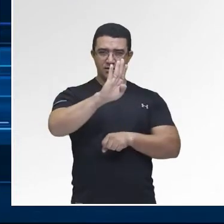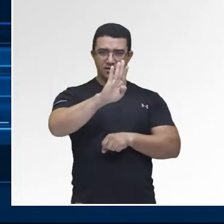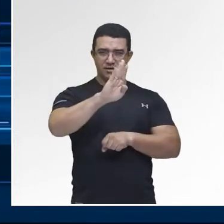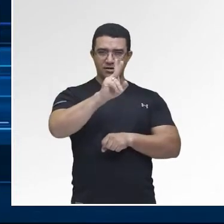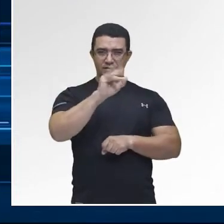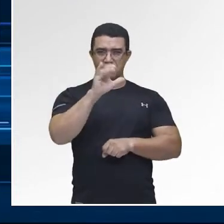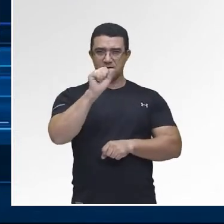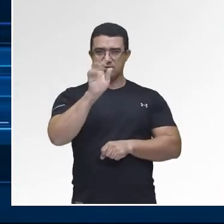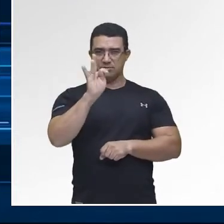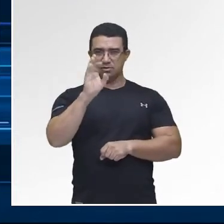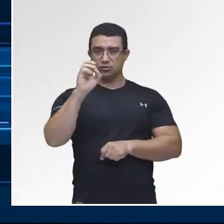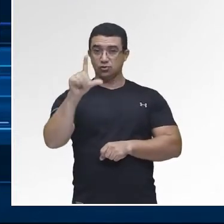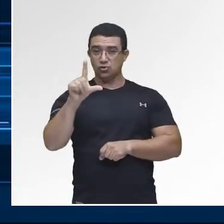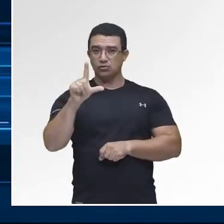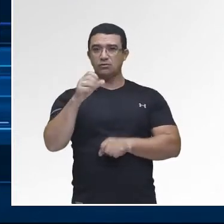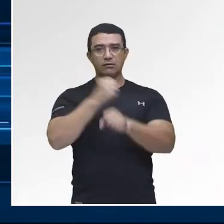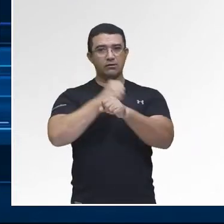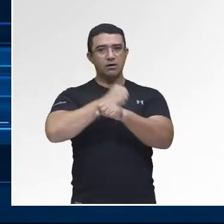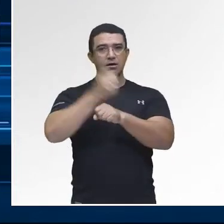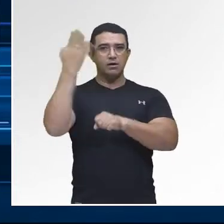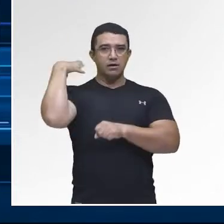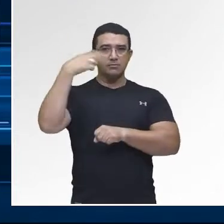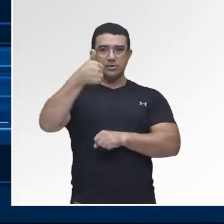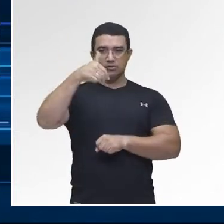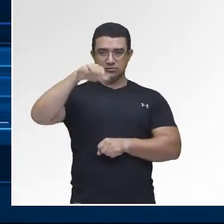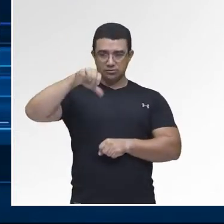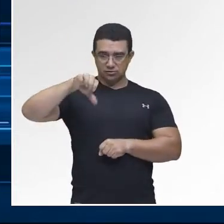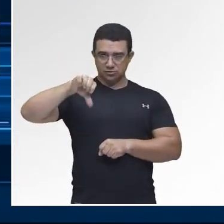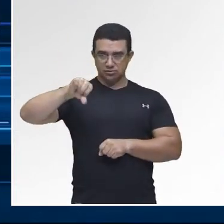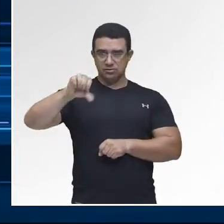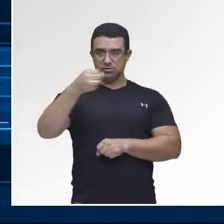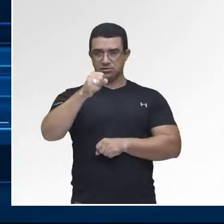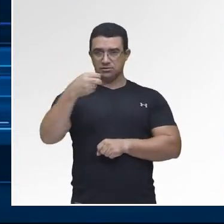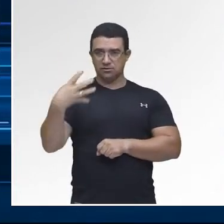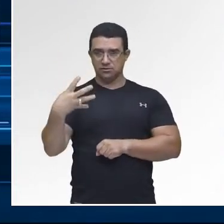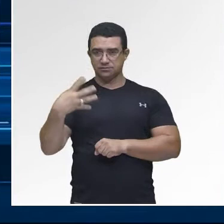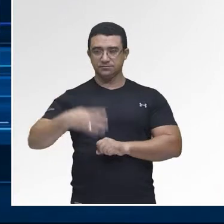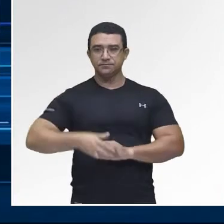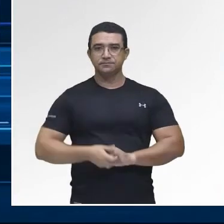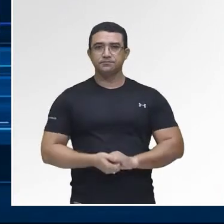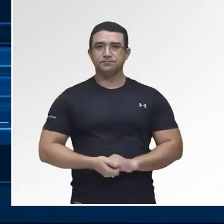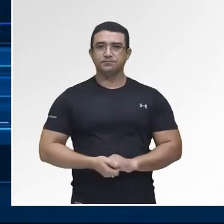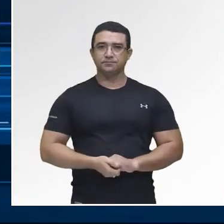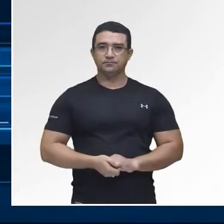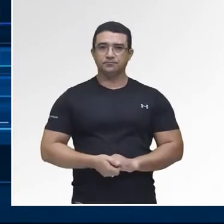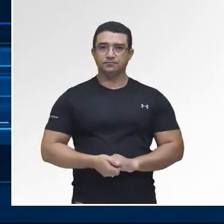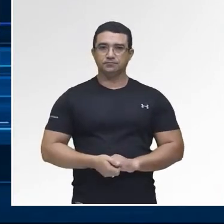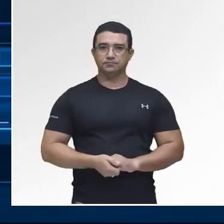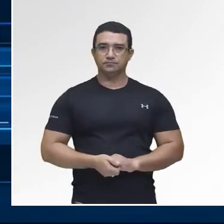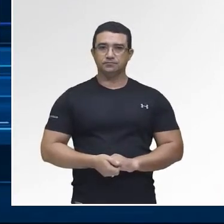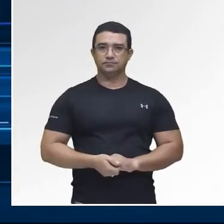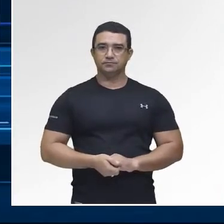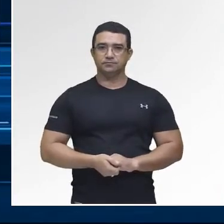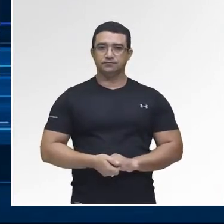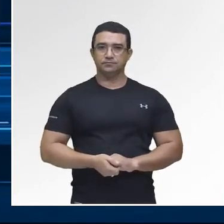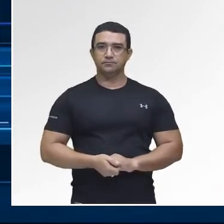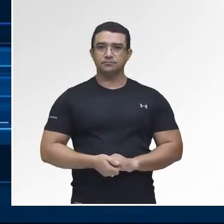1984. Lembrando que em língua inglesa a gente pode falar a data, né? Referente a ano, de 2 em 2, tá?